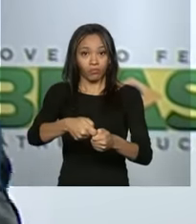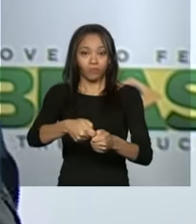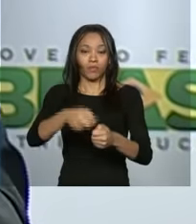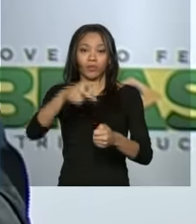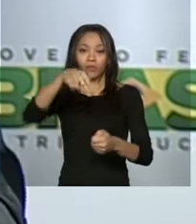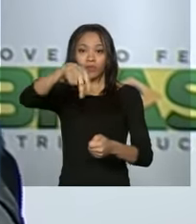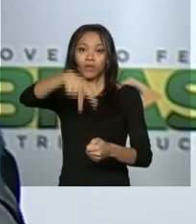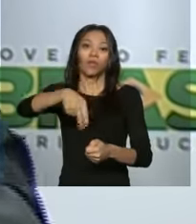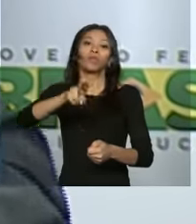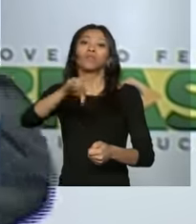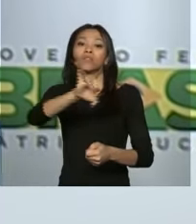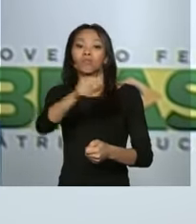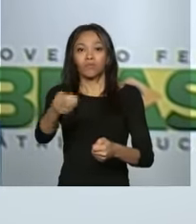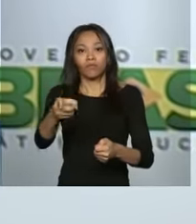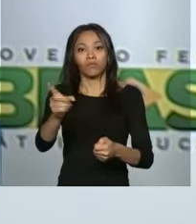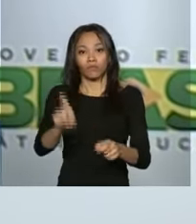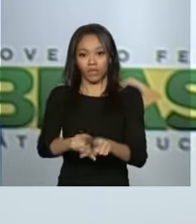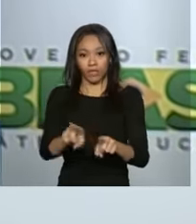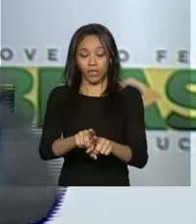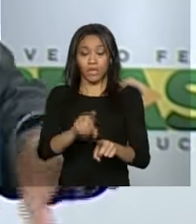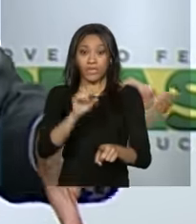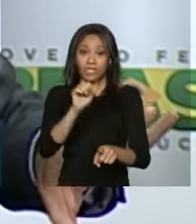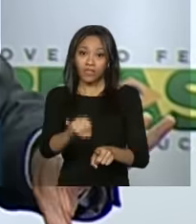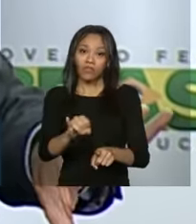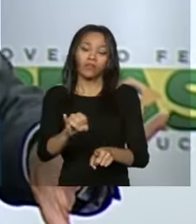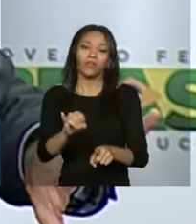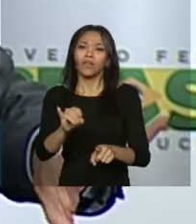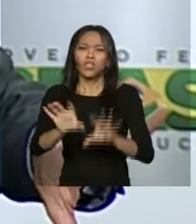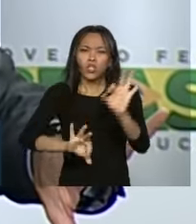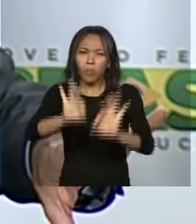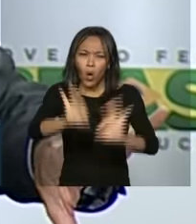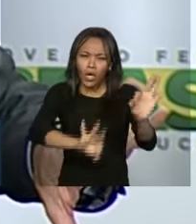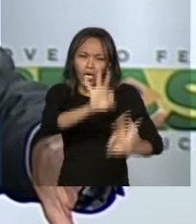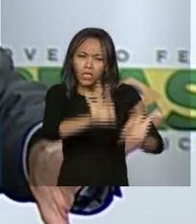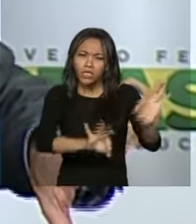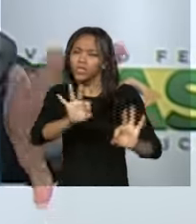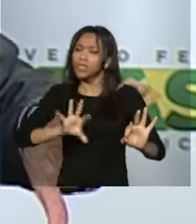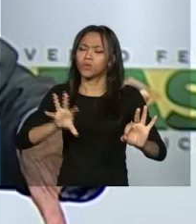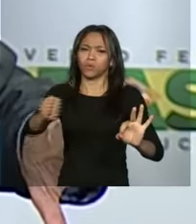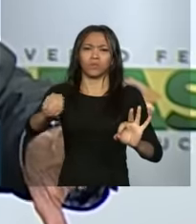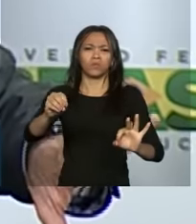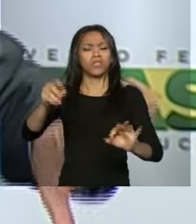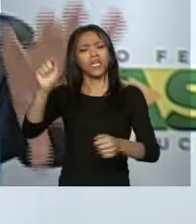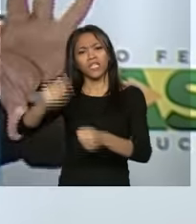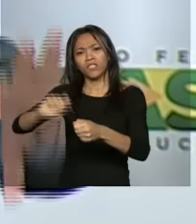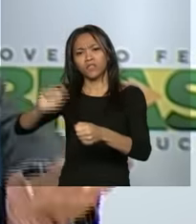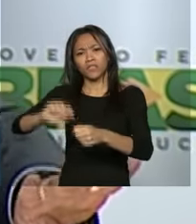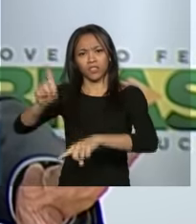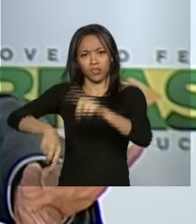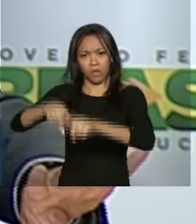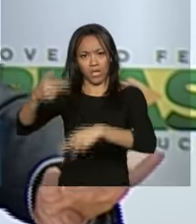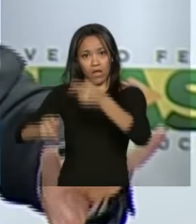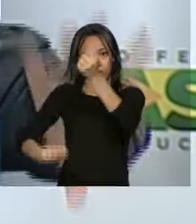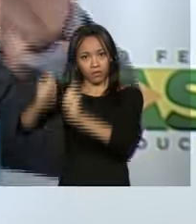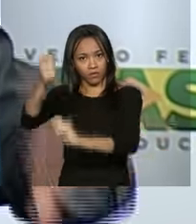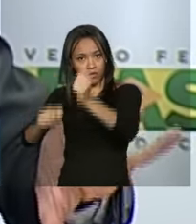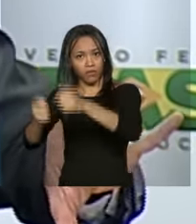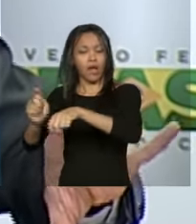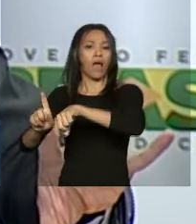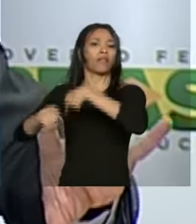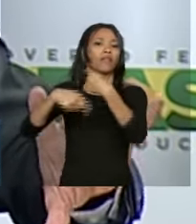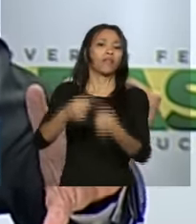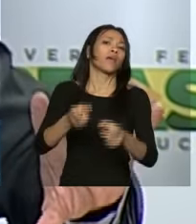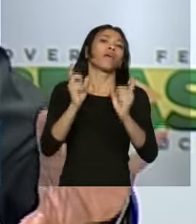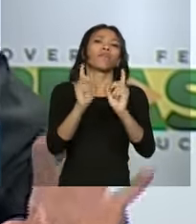Olha nós nós estamos atuando assim mexendo estruturalmente em tudo que tem que mexer mas estamos reconhecendo que isso não bastará que ainda